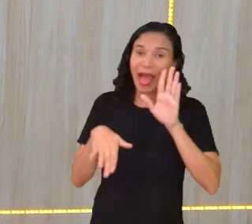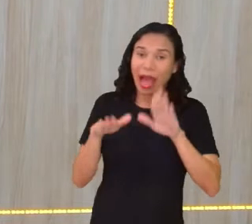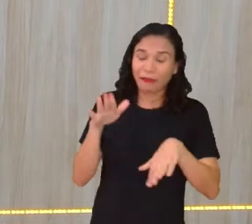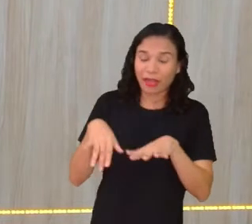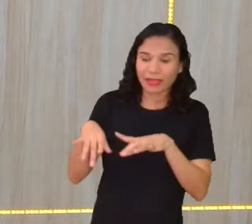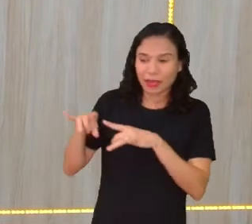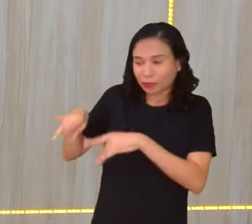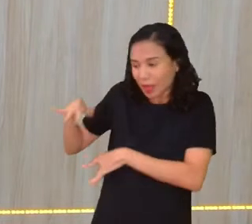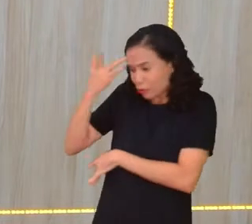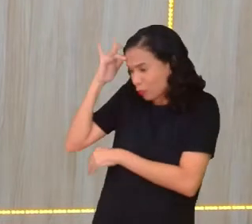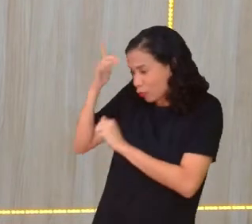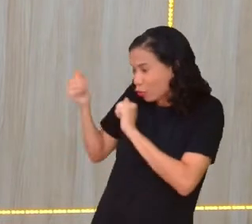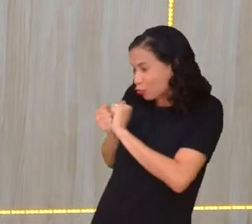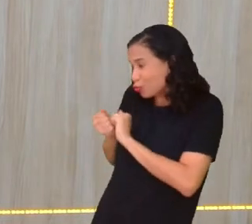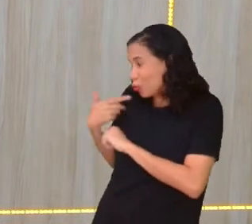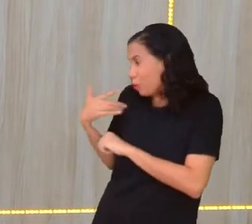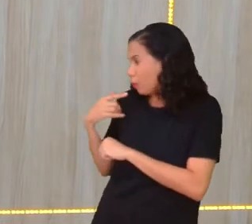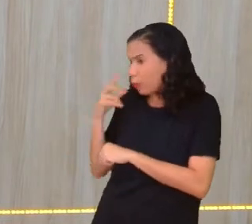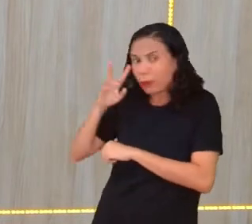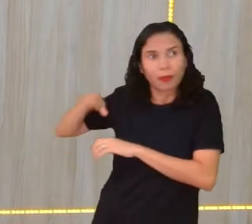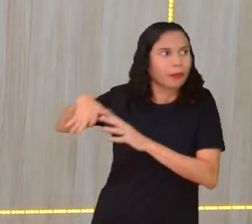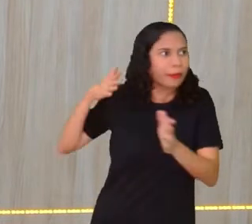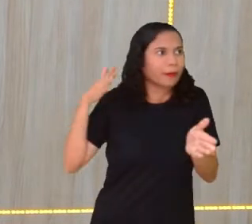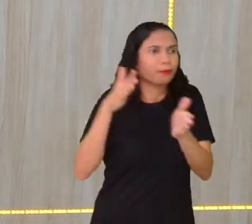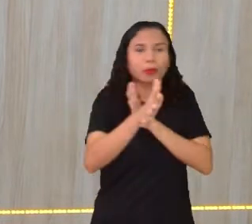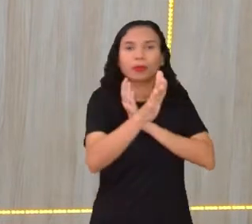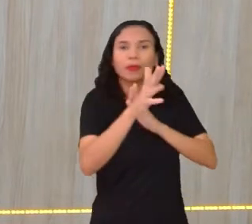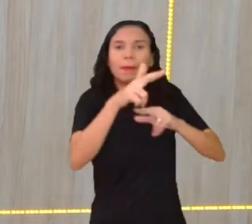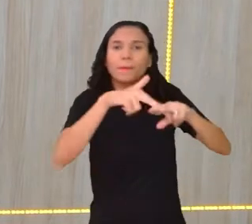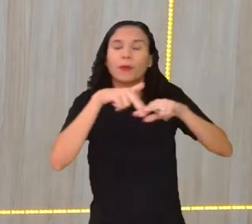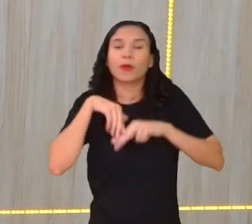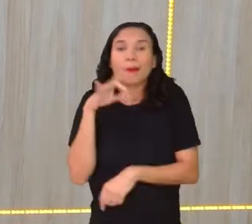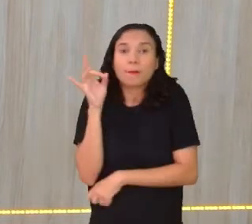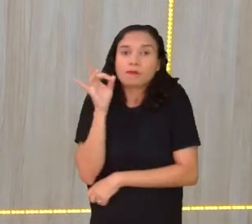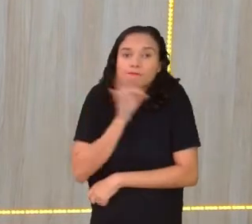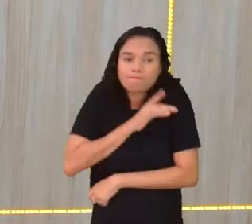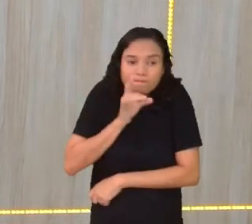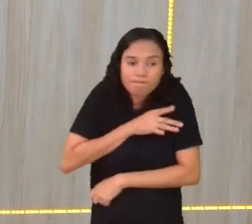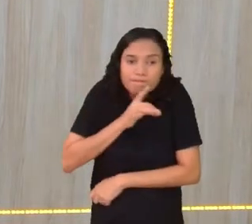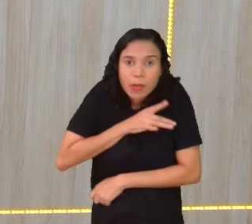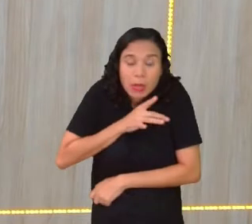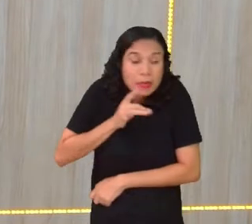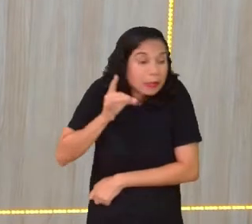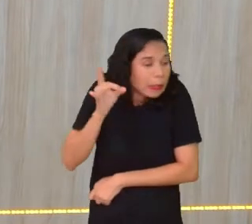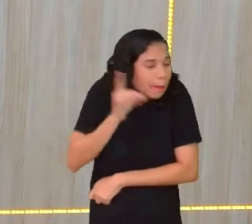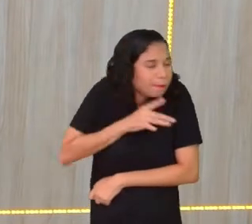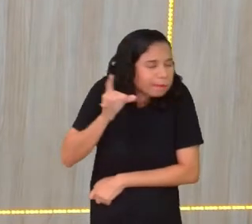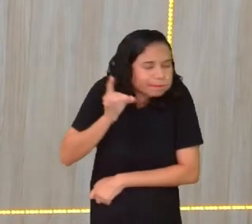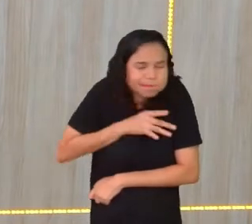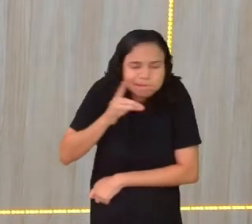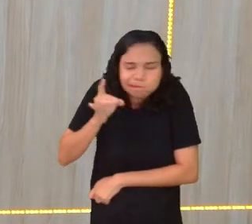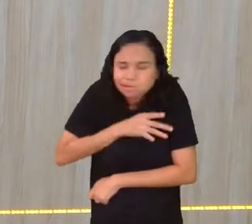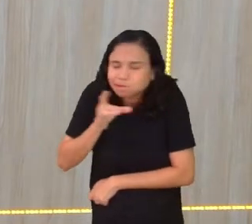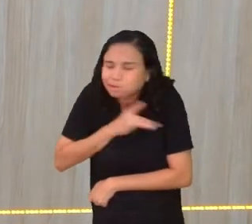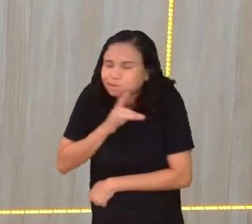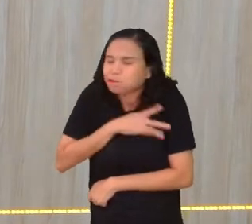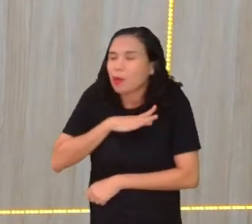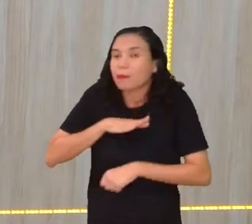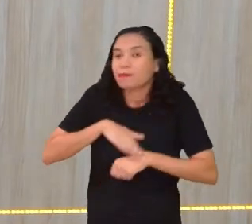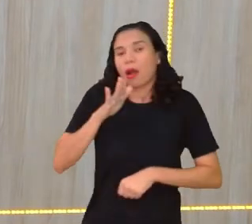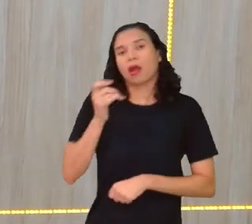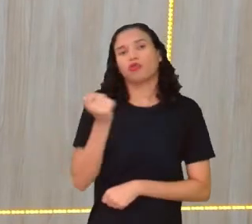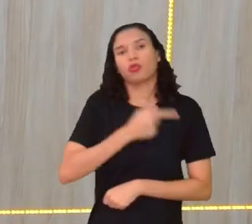abandonando pessoas que estão do meu lado, porque a fobia é um medo além do